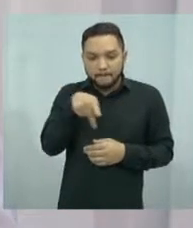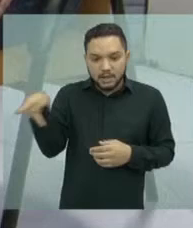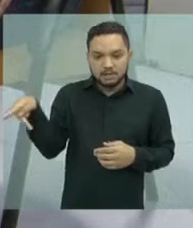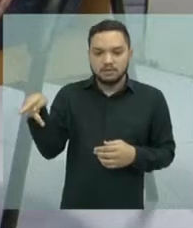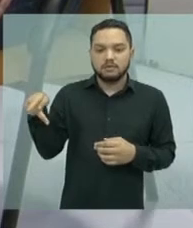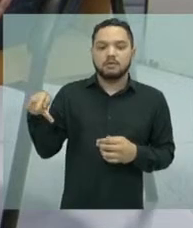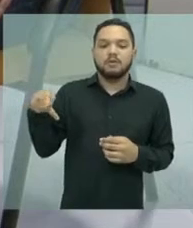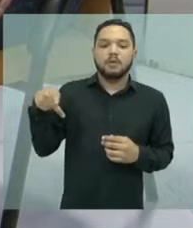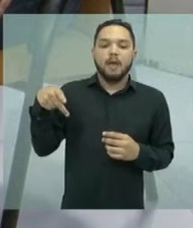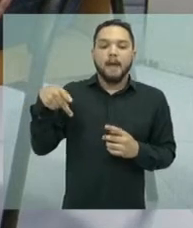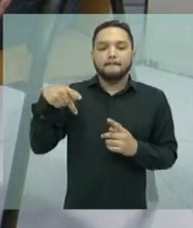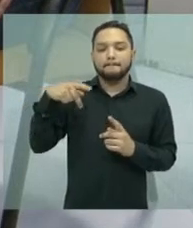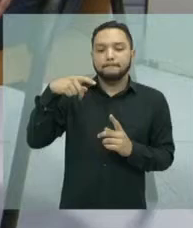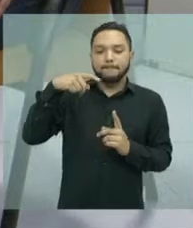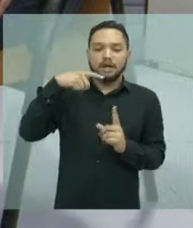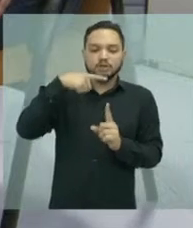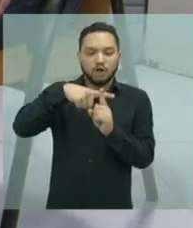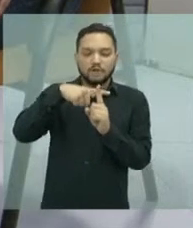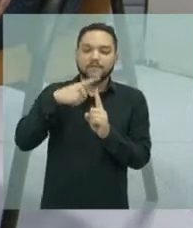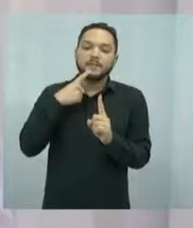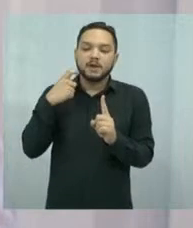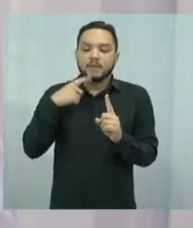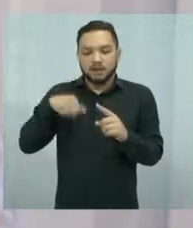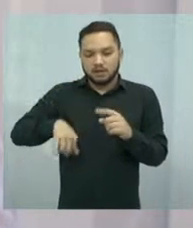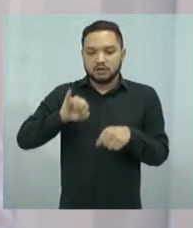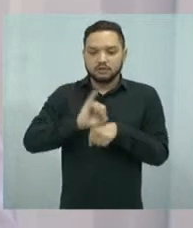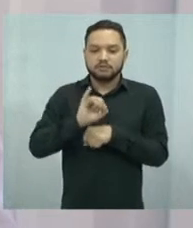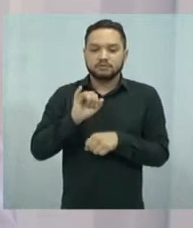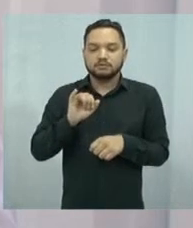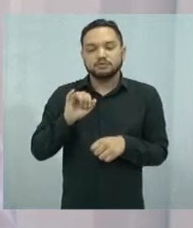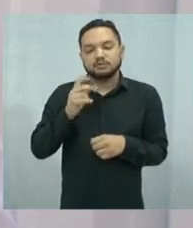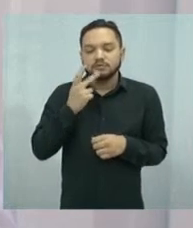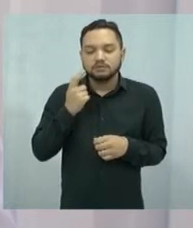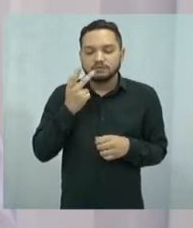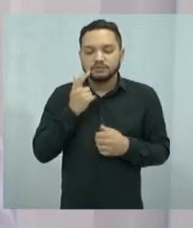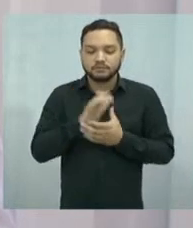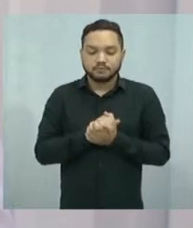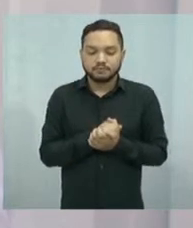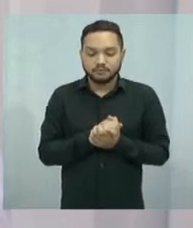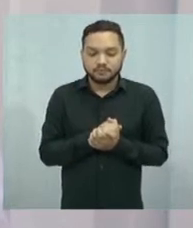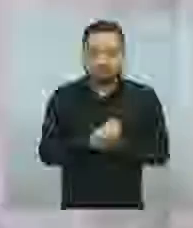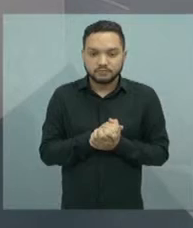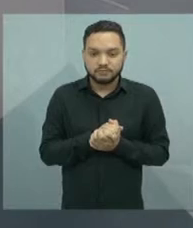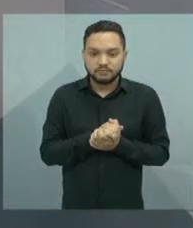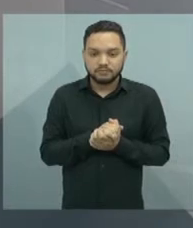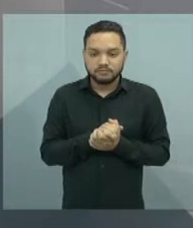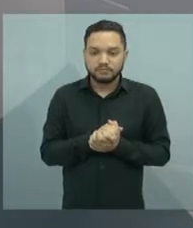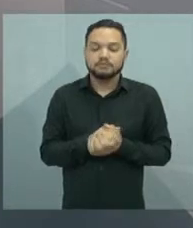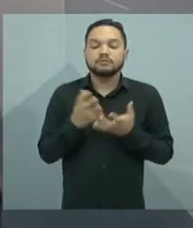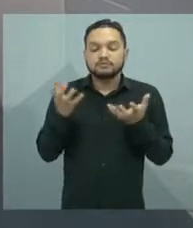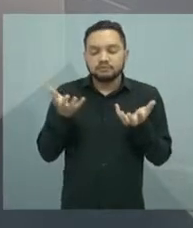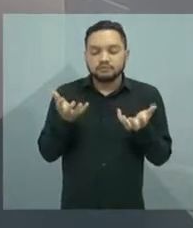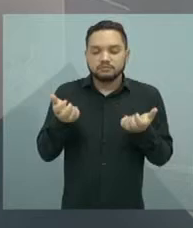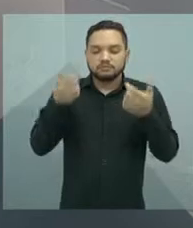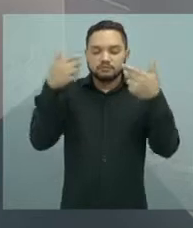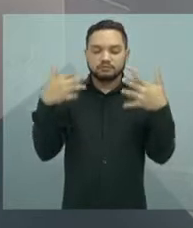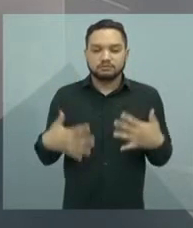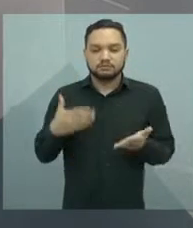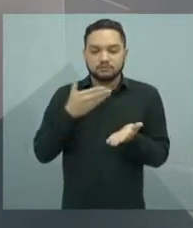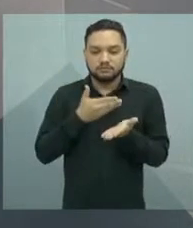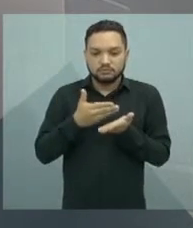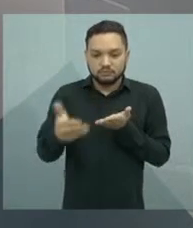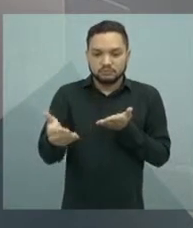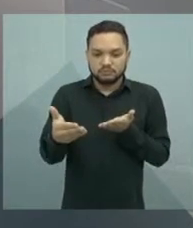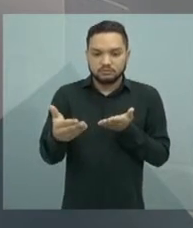Cruz Vermelha Brasil aqui no Ceará. Alan, mais uma vez, obrigado pela sua presença. Então, eu gostaria que você iniciasse assim